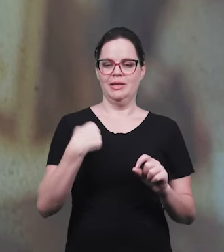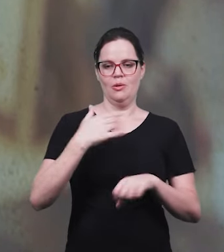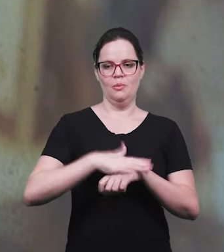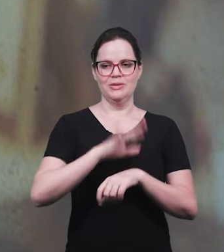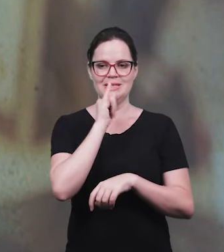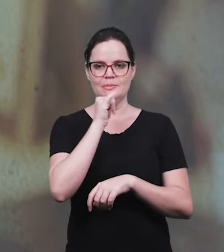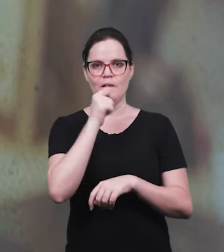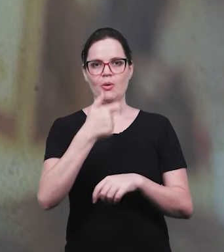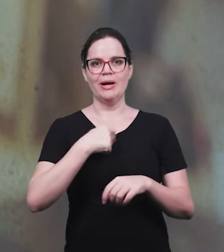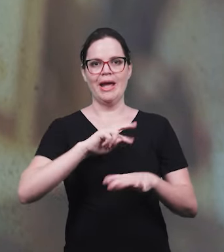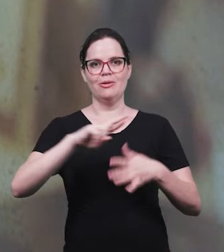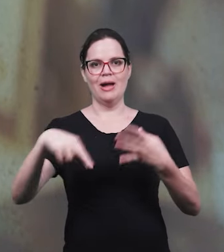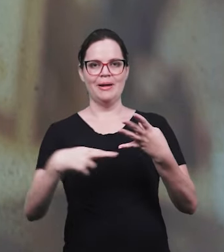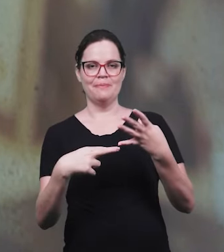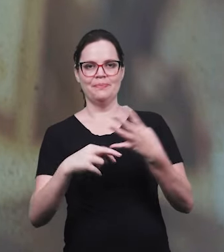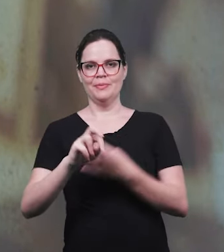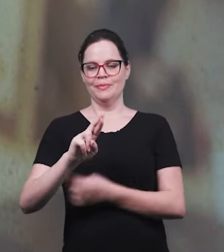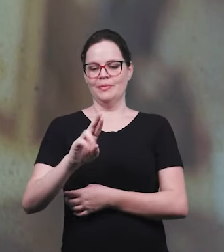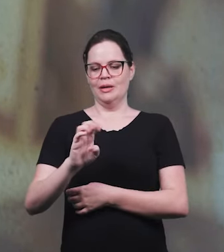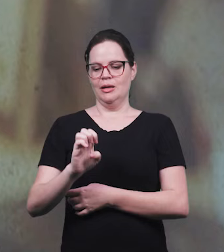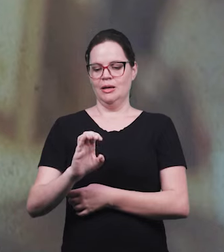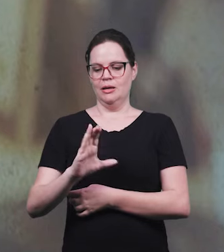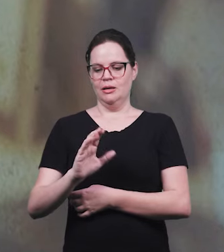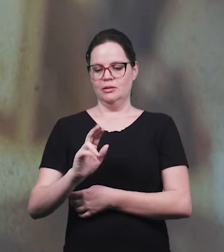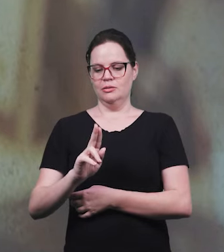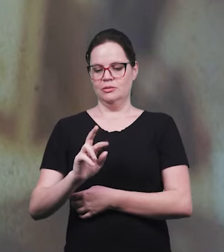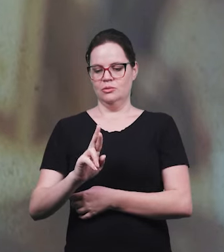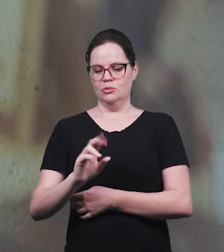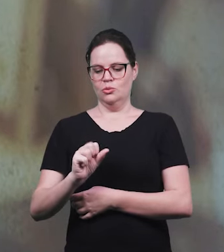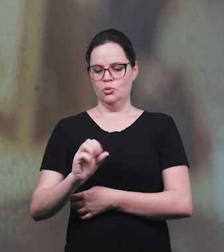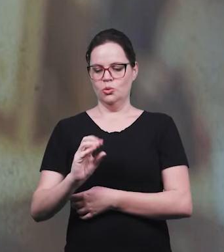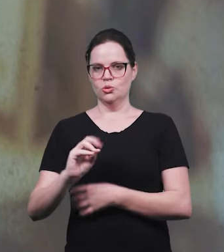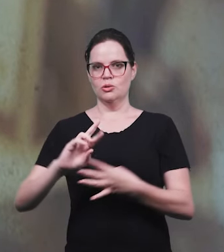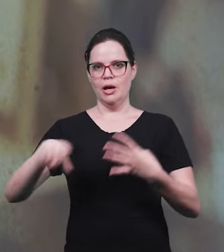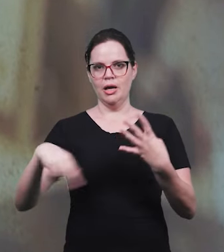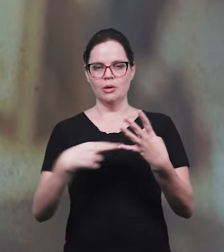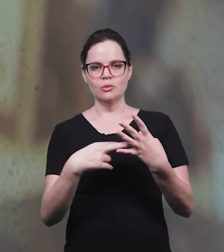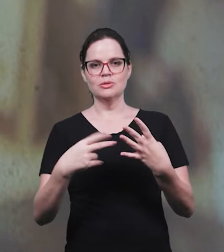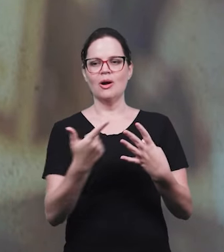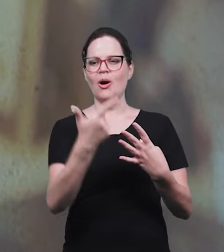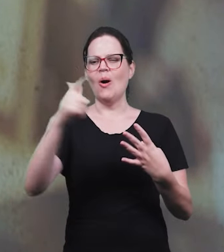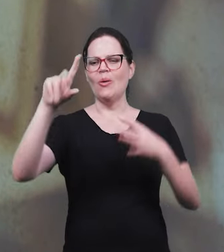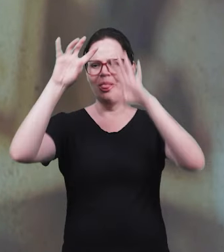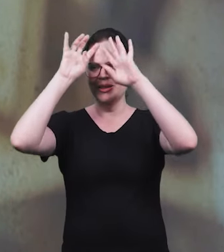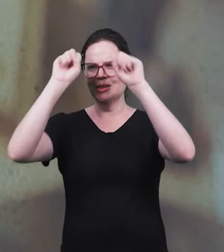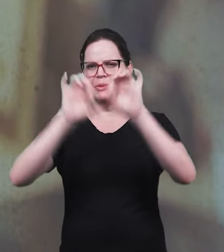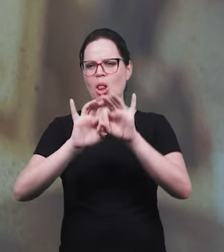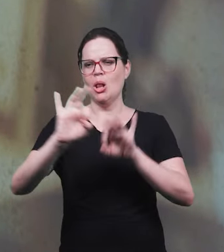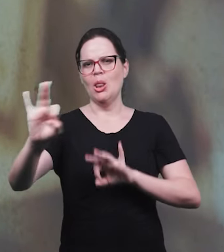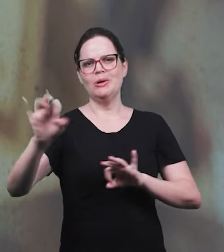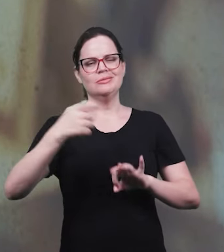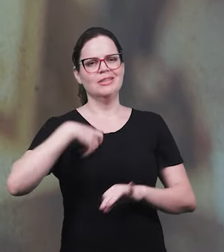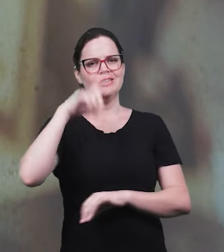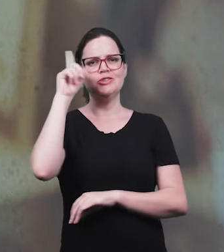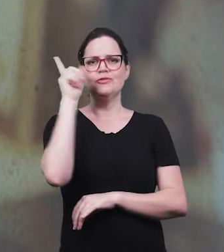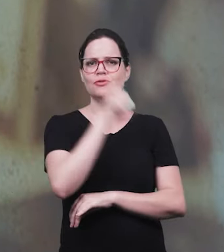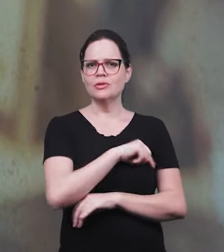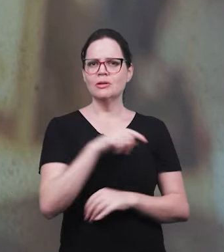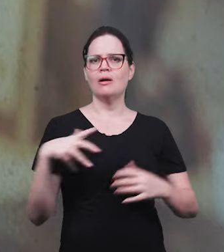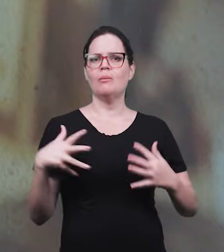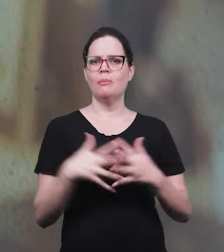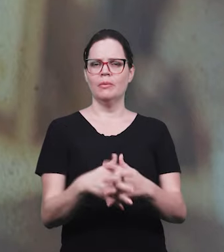recurso, um peticionamento num outro tribunal. E era complicado antigamente. Eu lembro mesmo que em